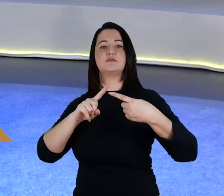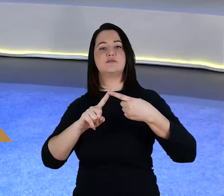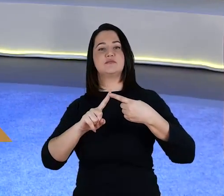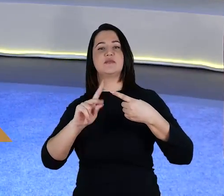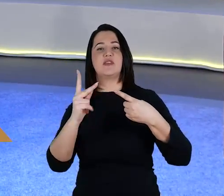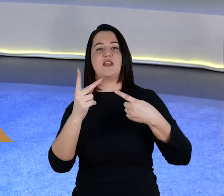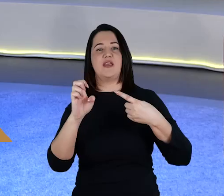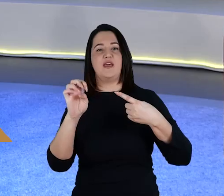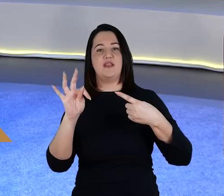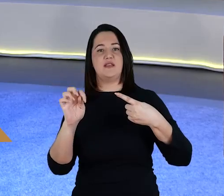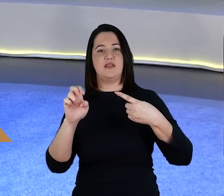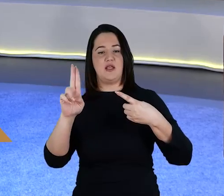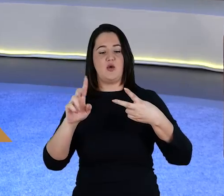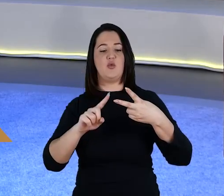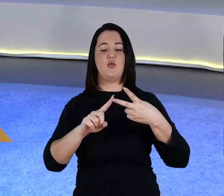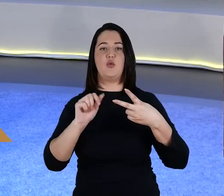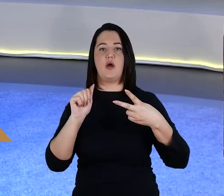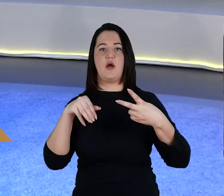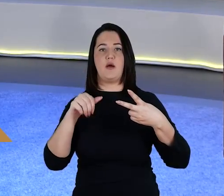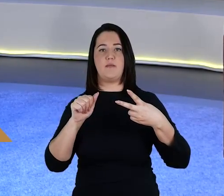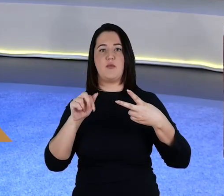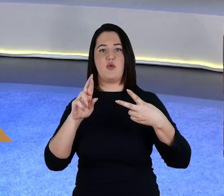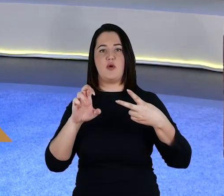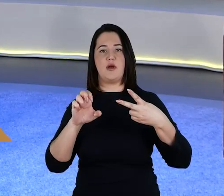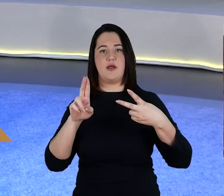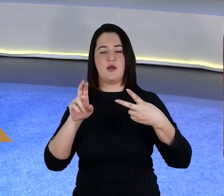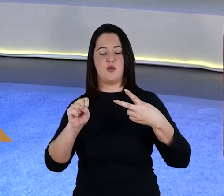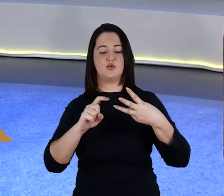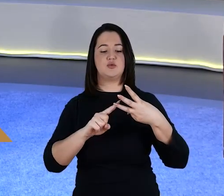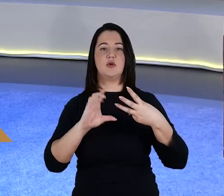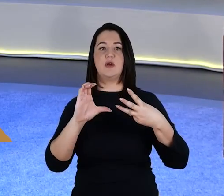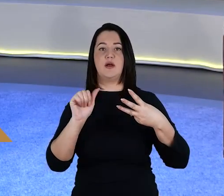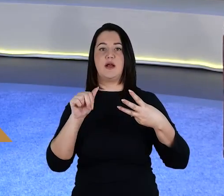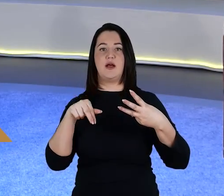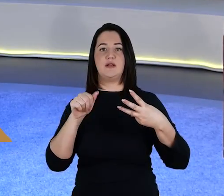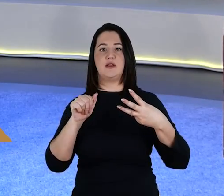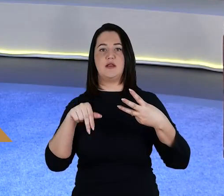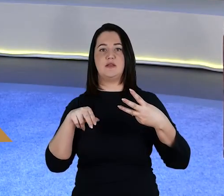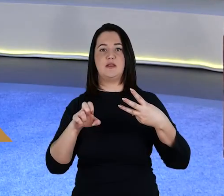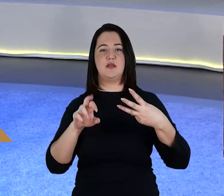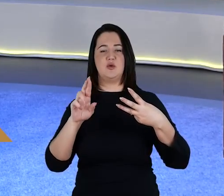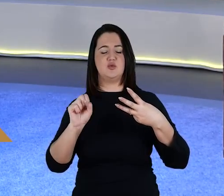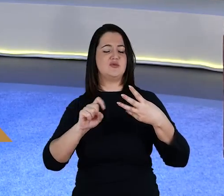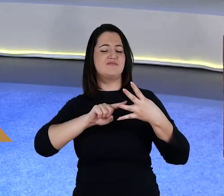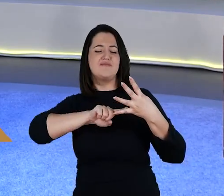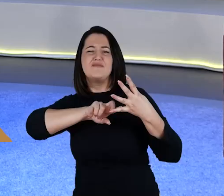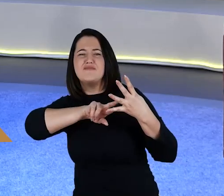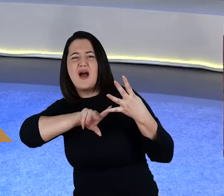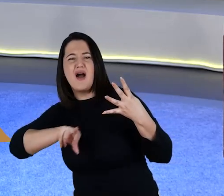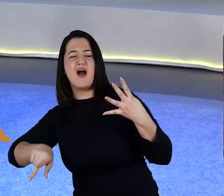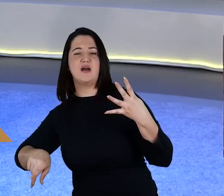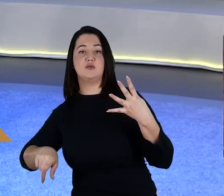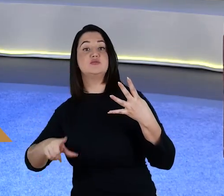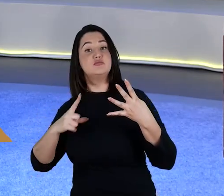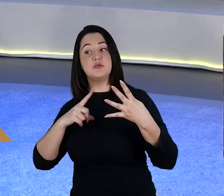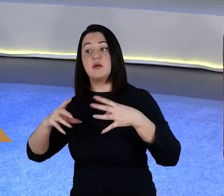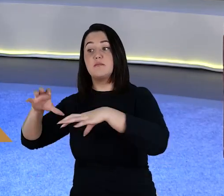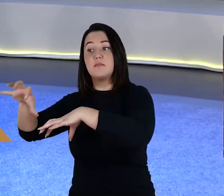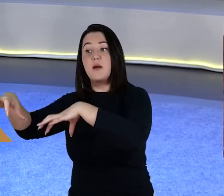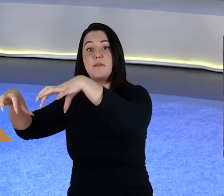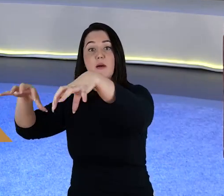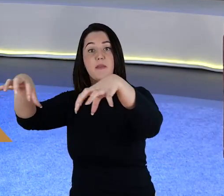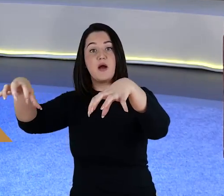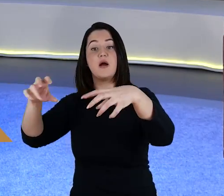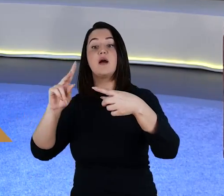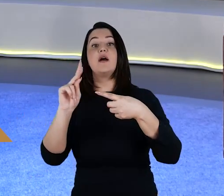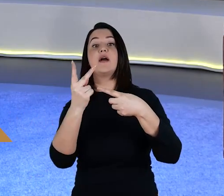os heteus, os amorreus, os cananeus, os perizeus, os heveus e os jebuseus. Você vê ali os hititas no topo